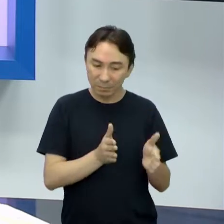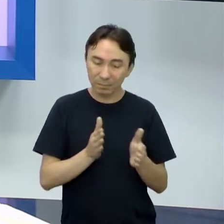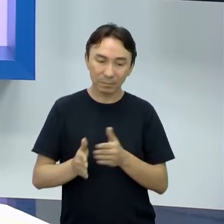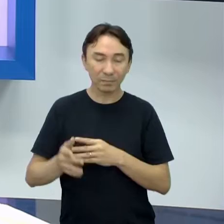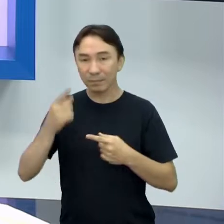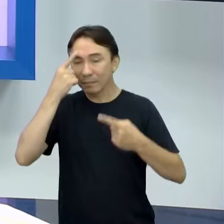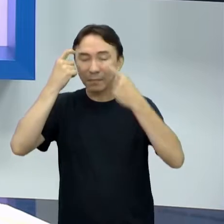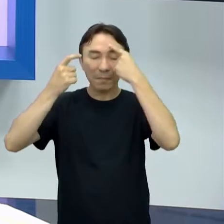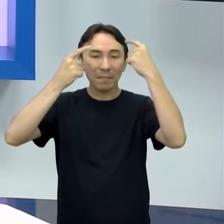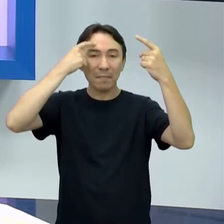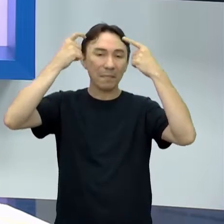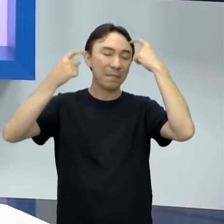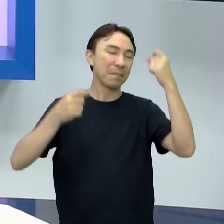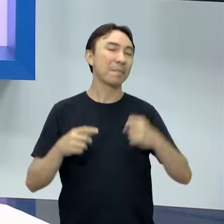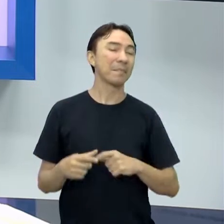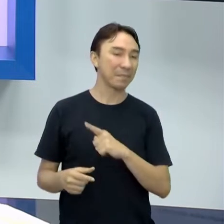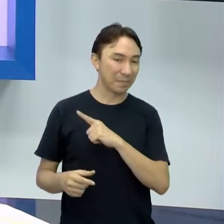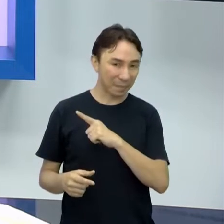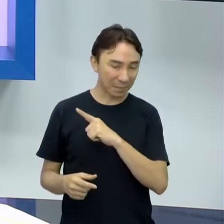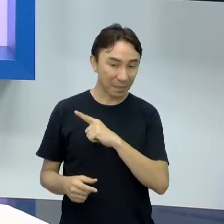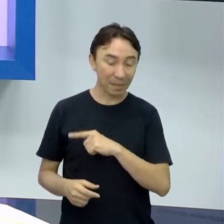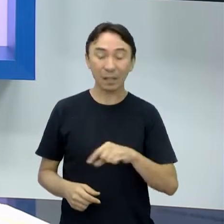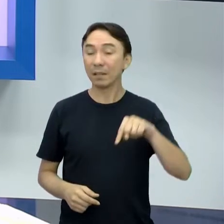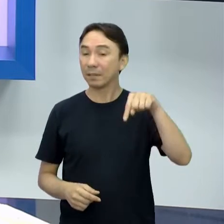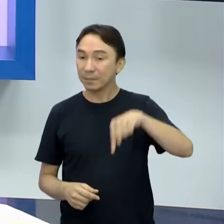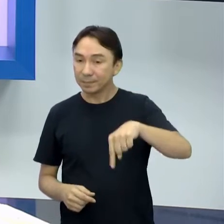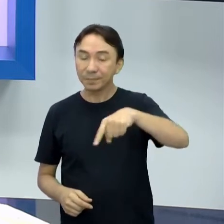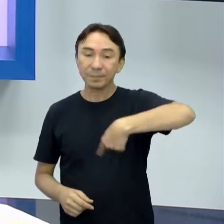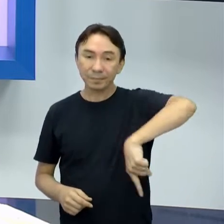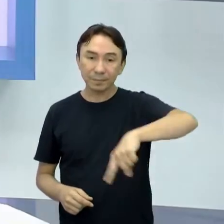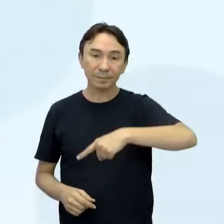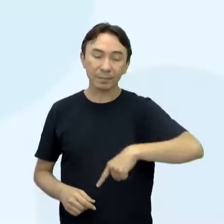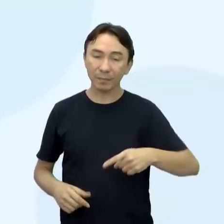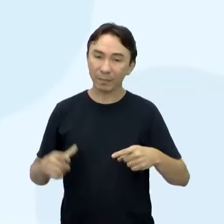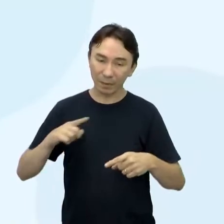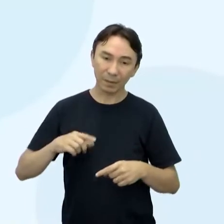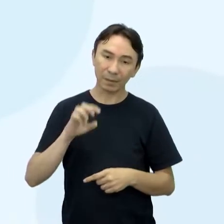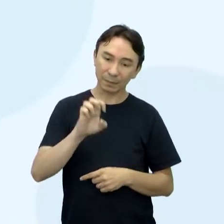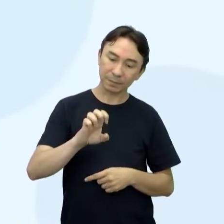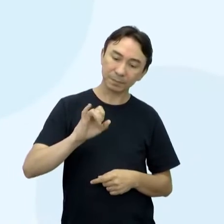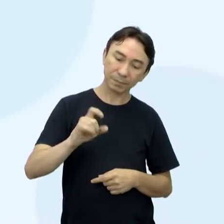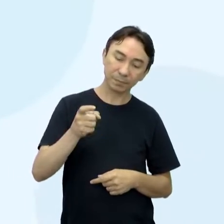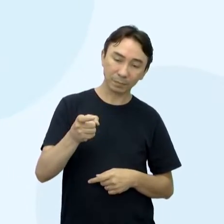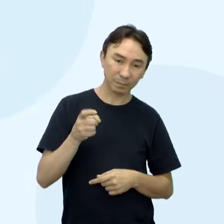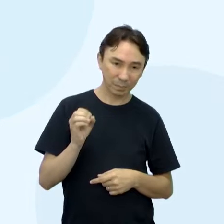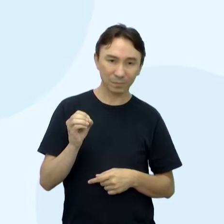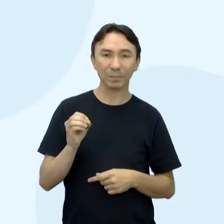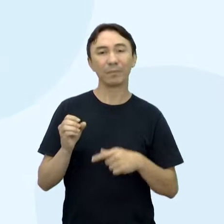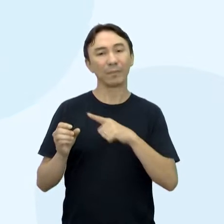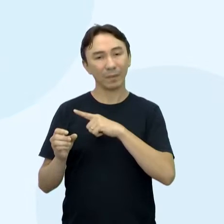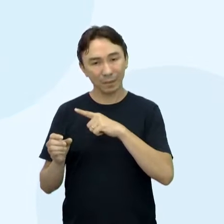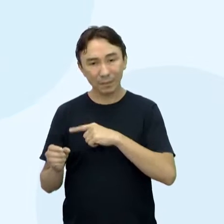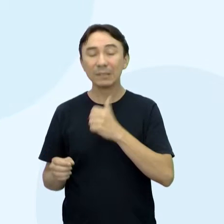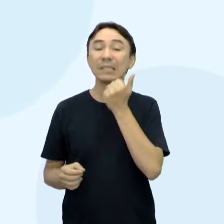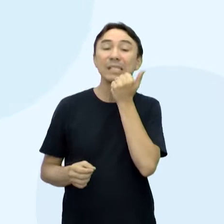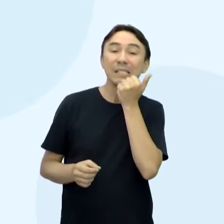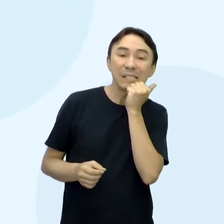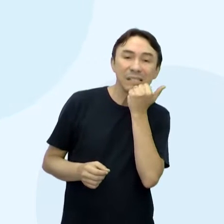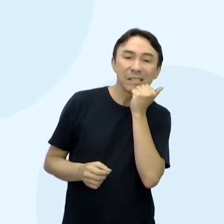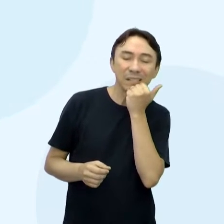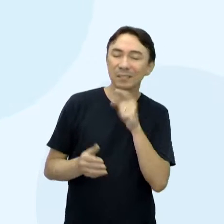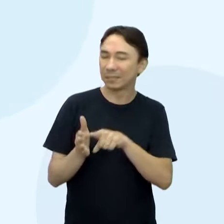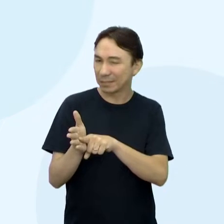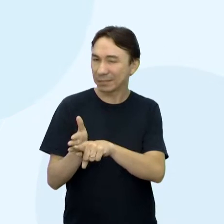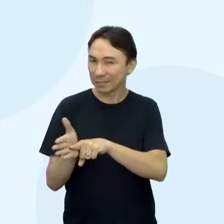eixo estruturante é o de investigação científica, mas outros eixos também